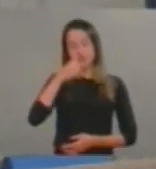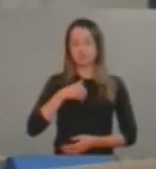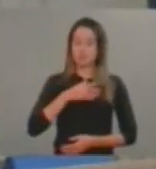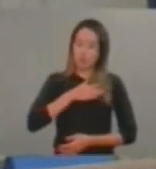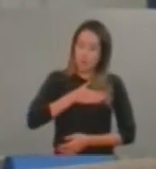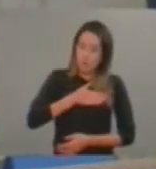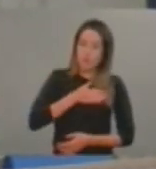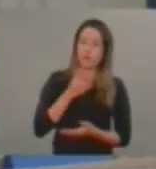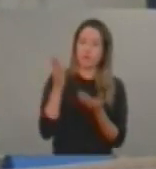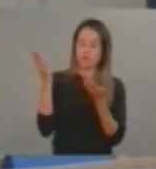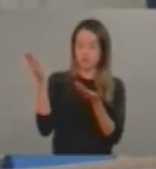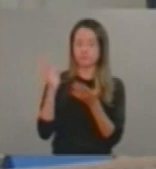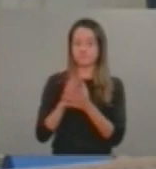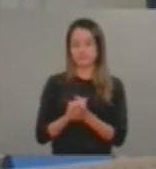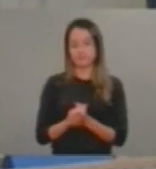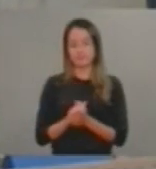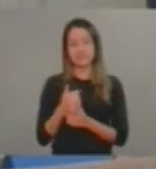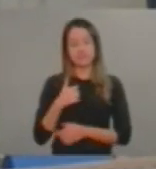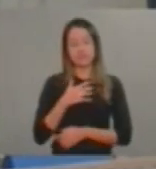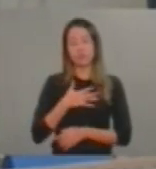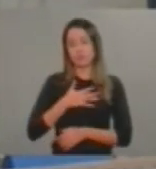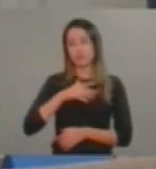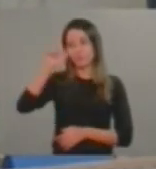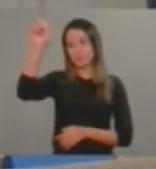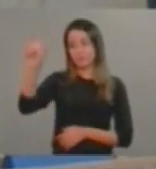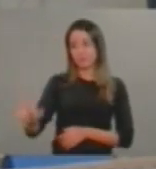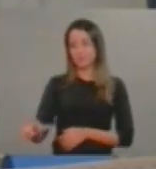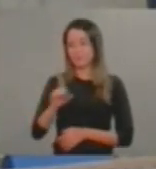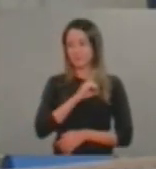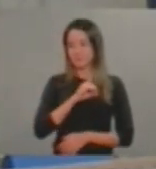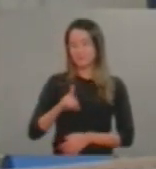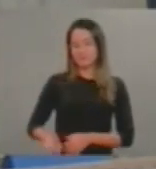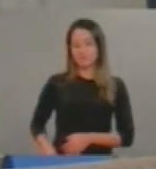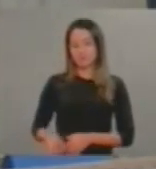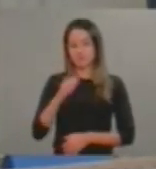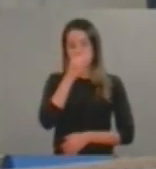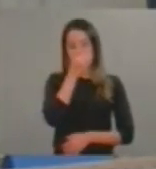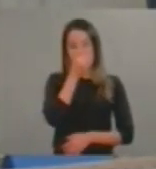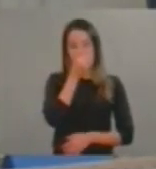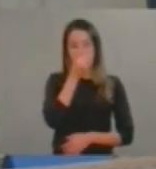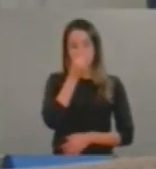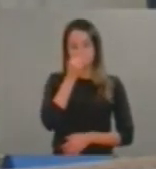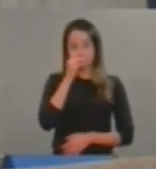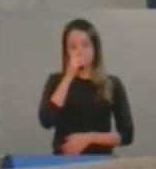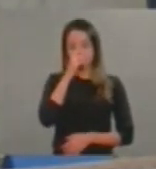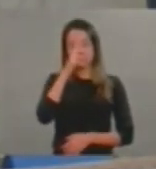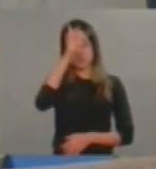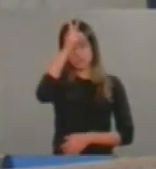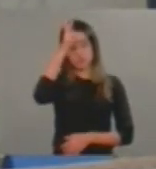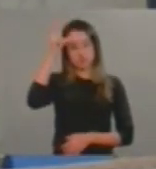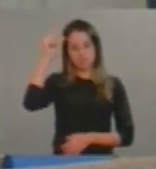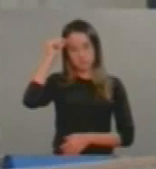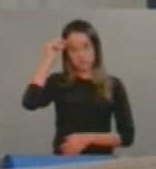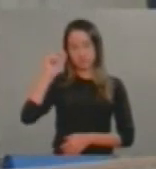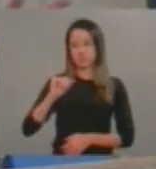e uma grande admiração como gestor público, que foi com certeza o maior prefeito da história de